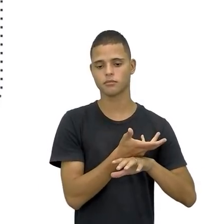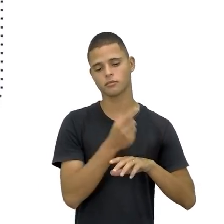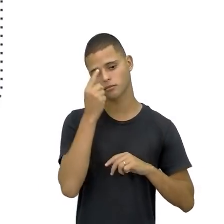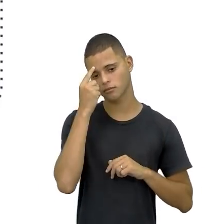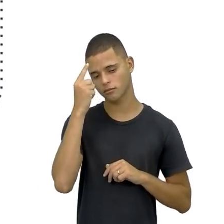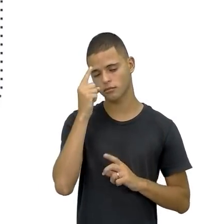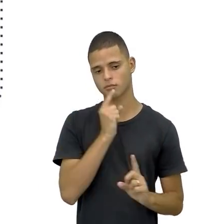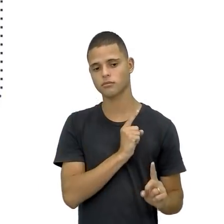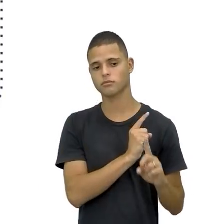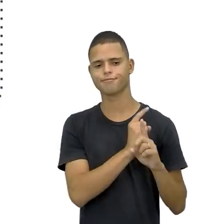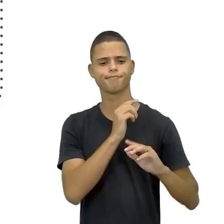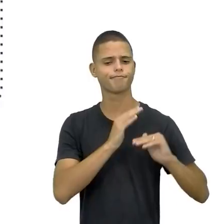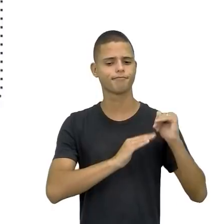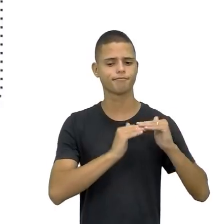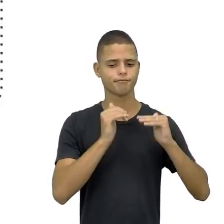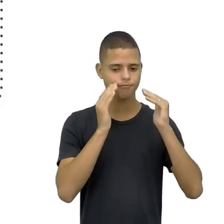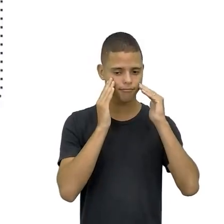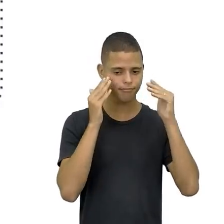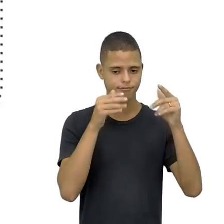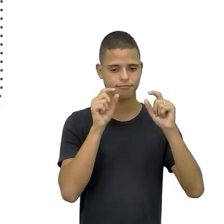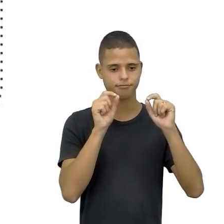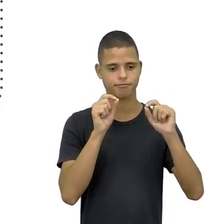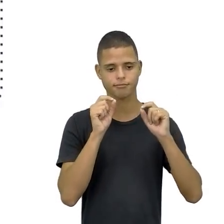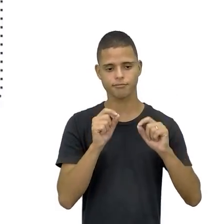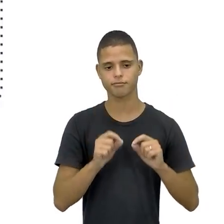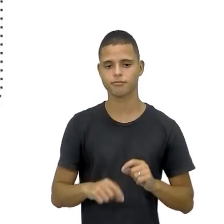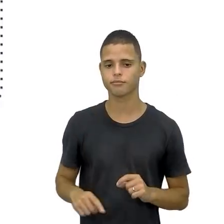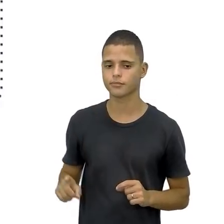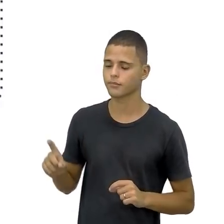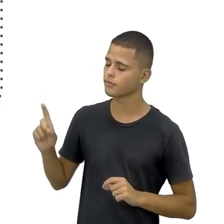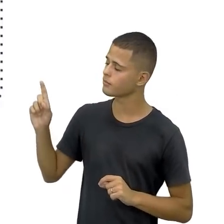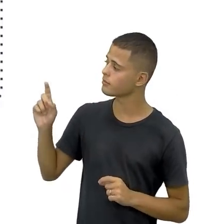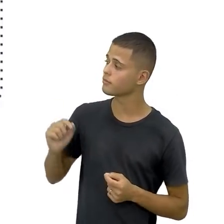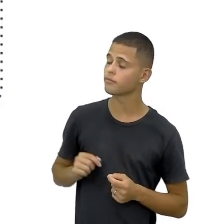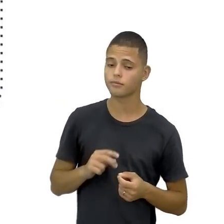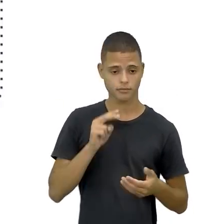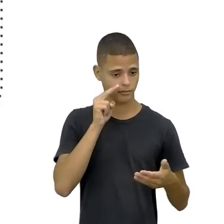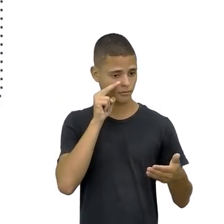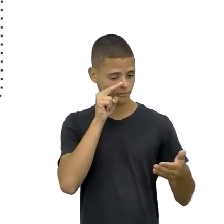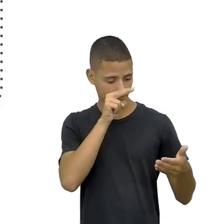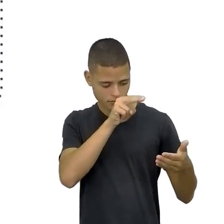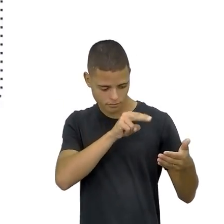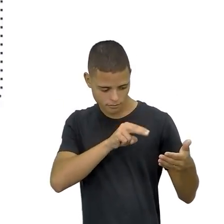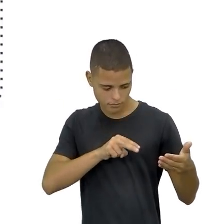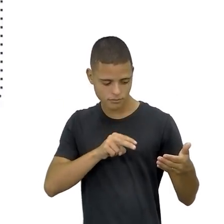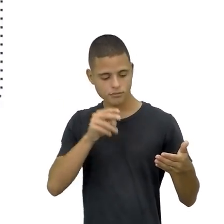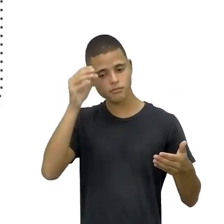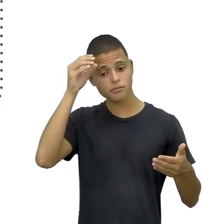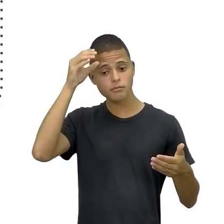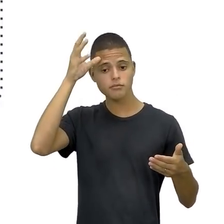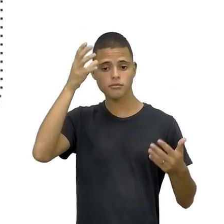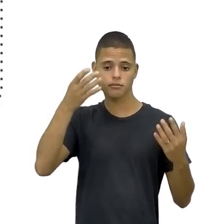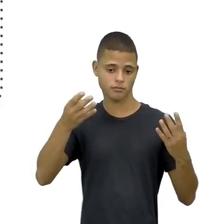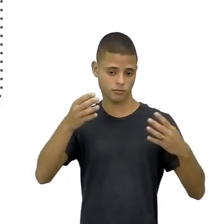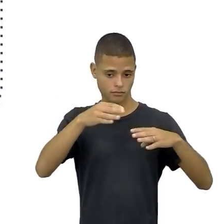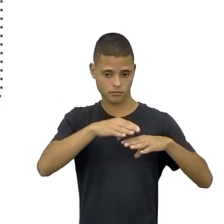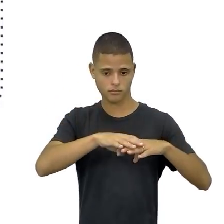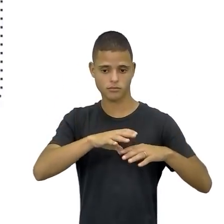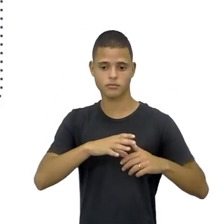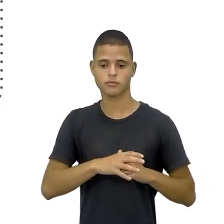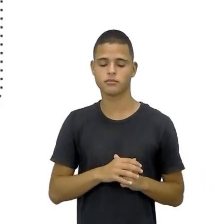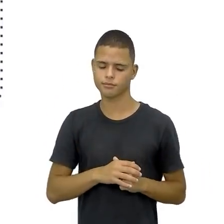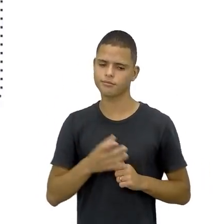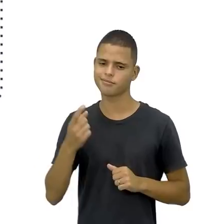habilidades, o foco é leitura, escrita e conhecimento matemático, né? E nós vamos ver que todo o nosso trabalho de